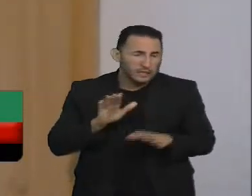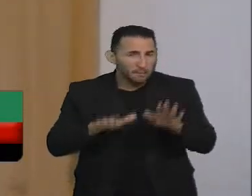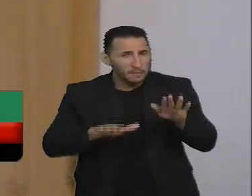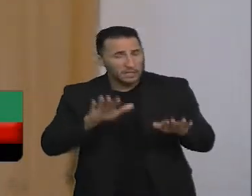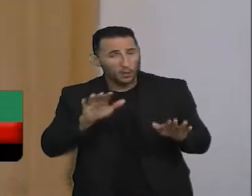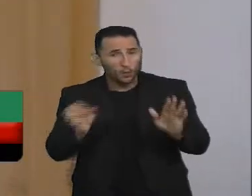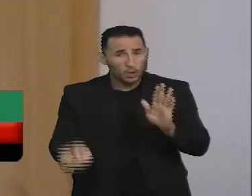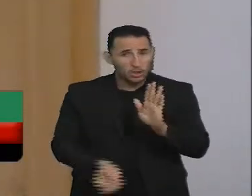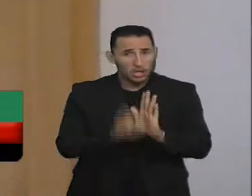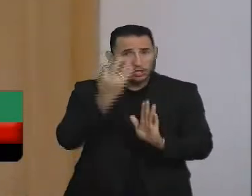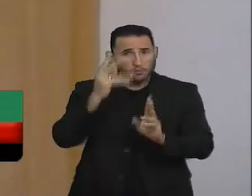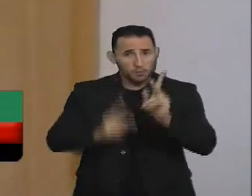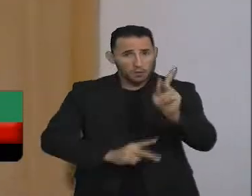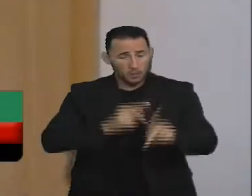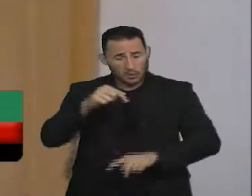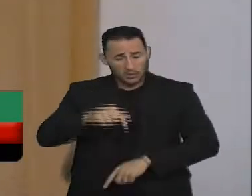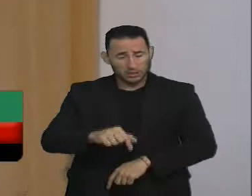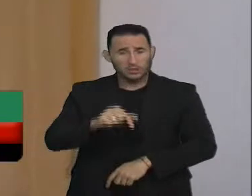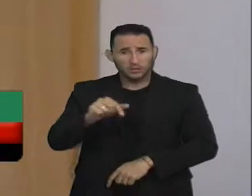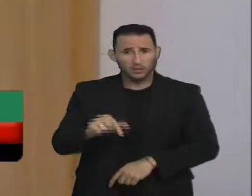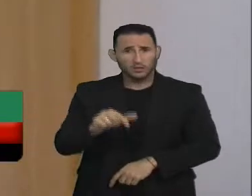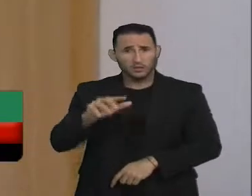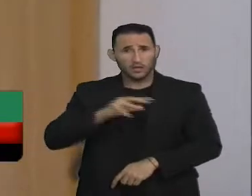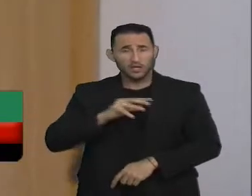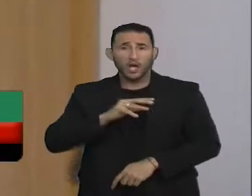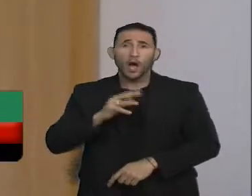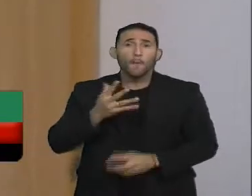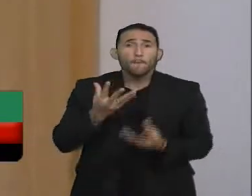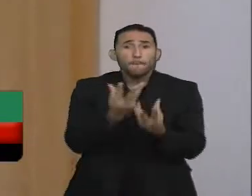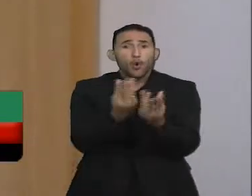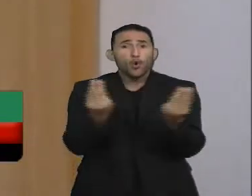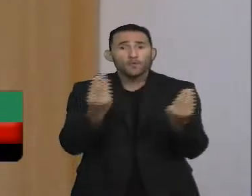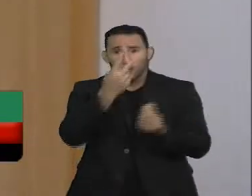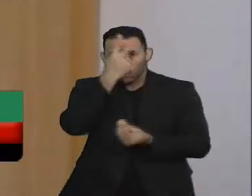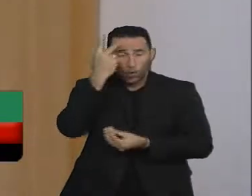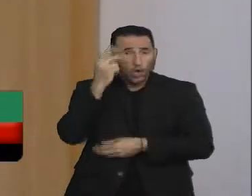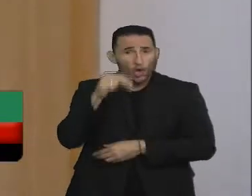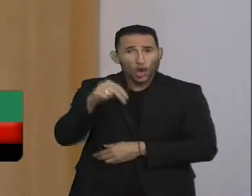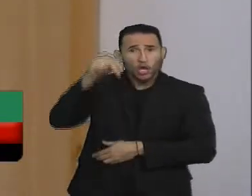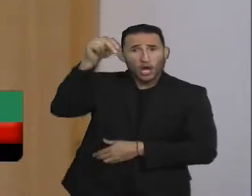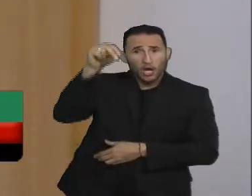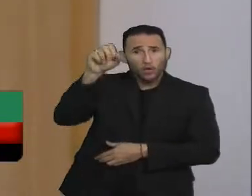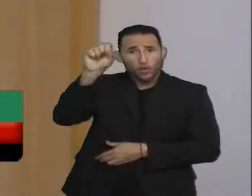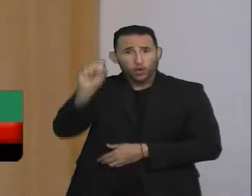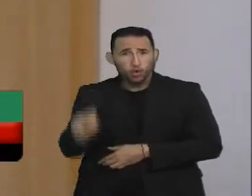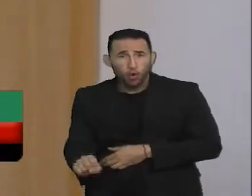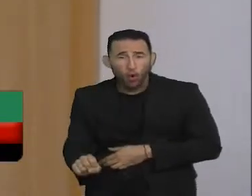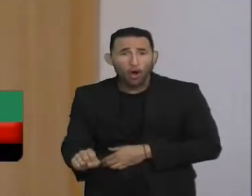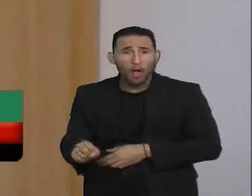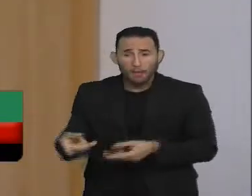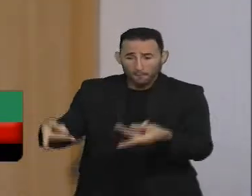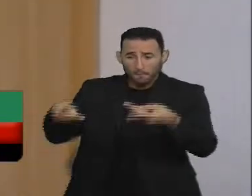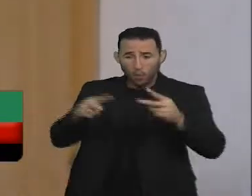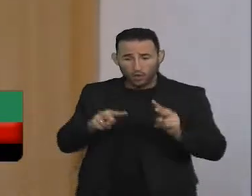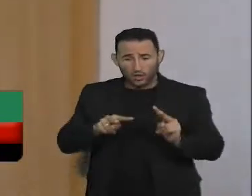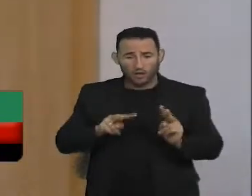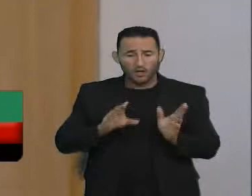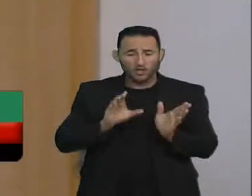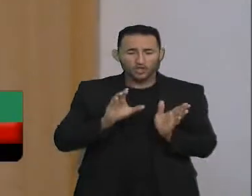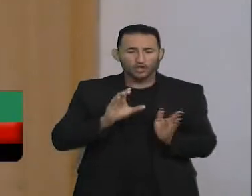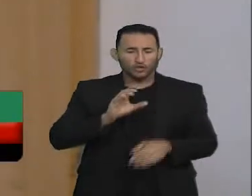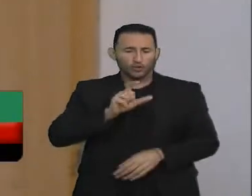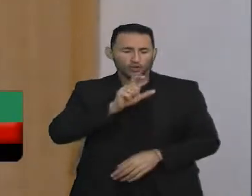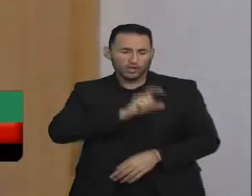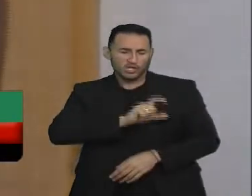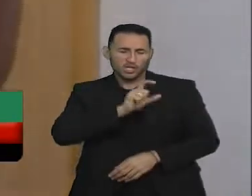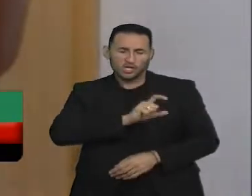E muitas são as pessoas do Norte, Nordeste, Sul e Sudeste que não transferem o título para a cidade. Então, vocês vejam bem, recebemos por